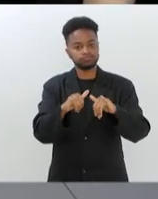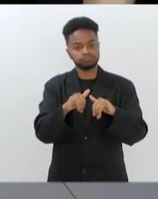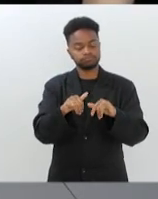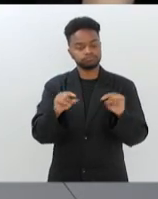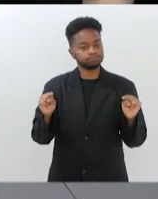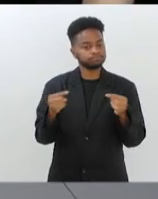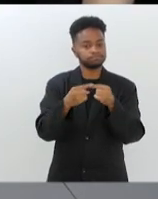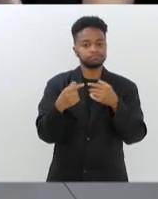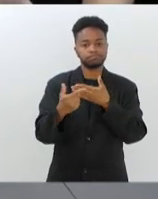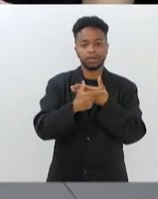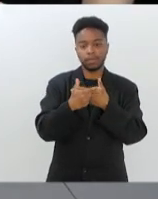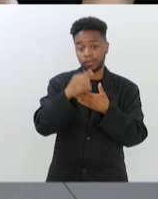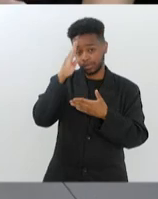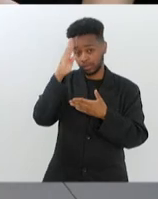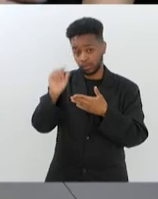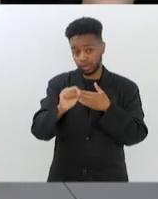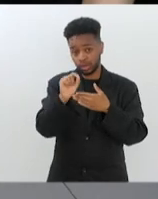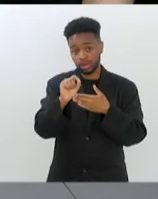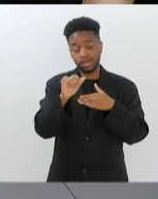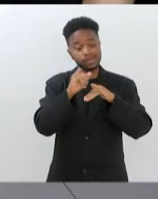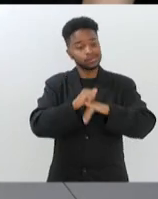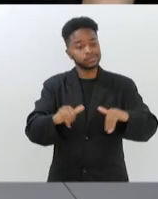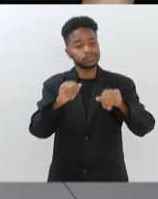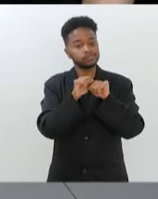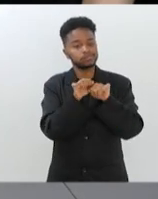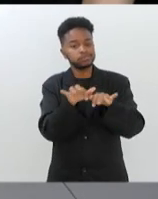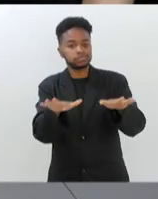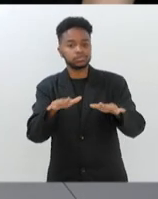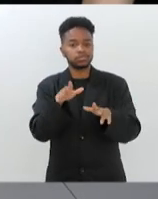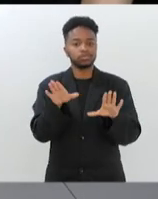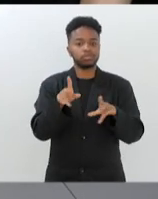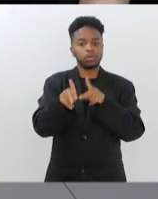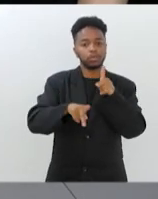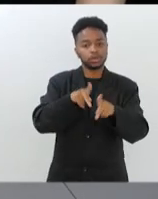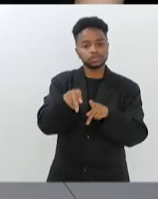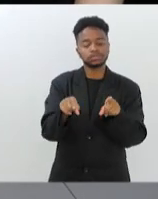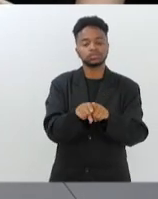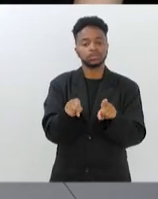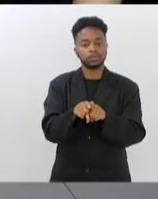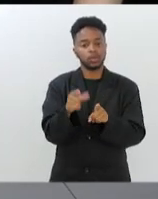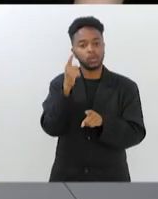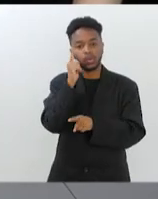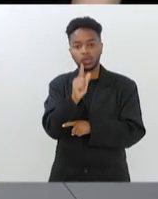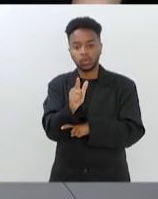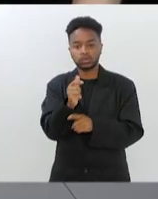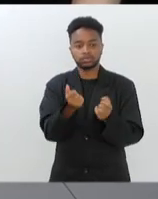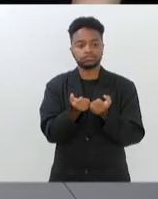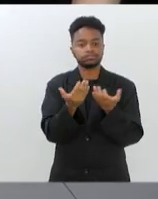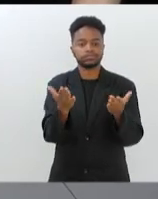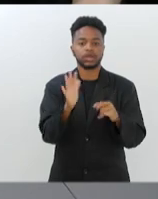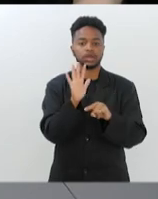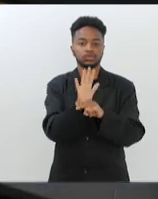principal papel chegar al ao cidadão e ser n um serviço pertinente PR